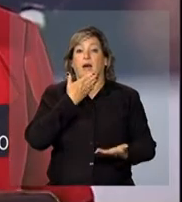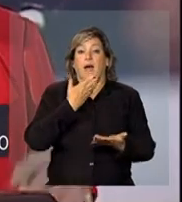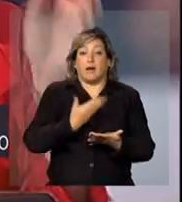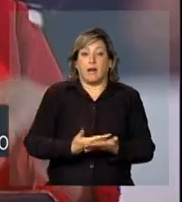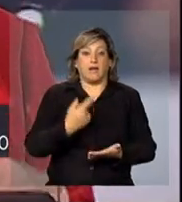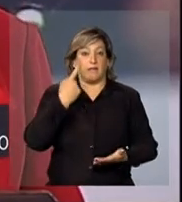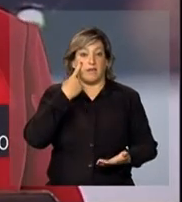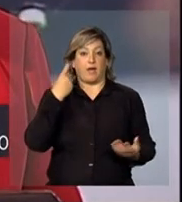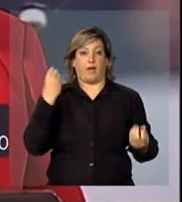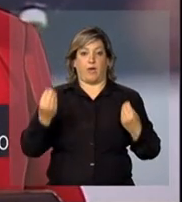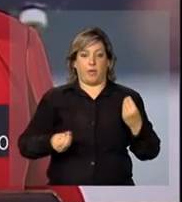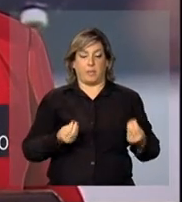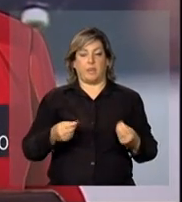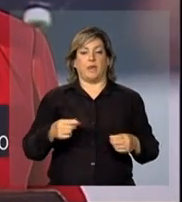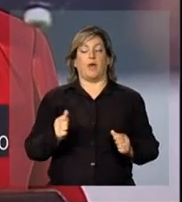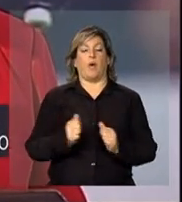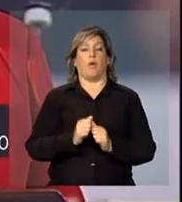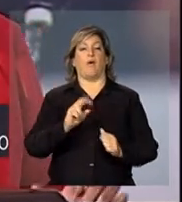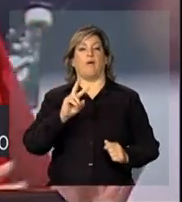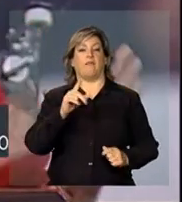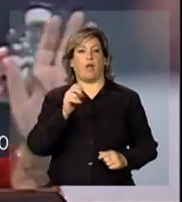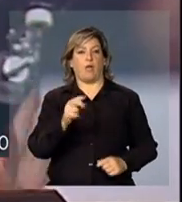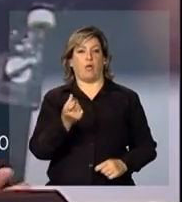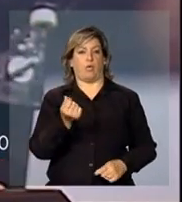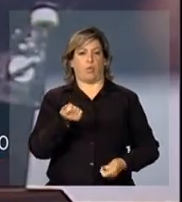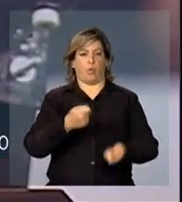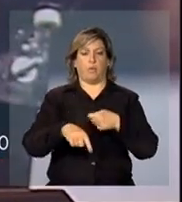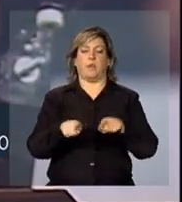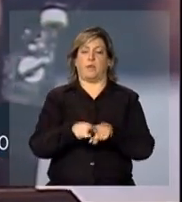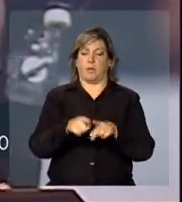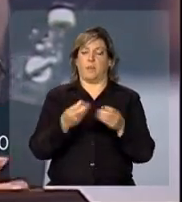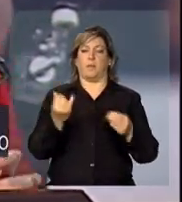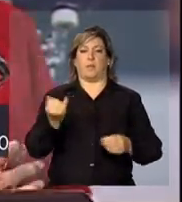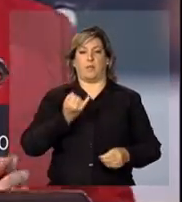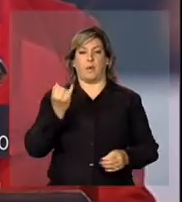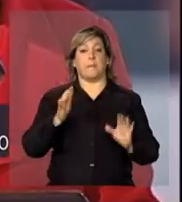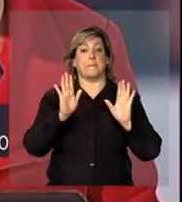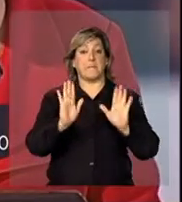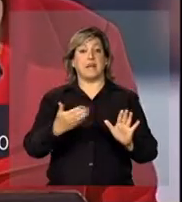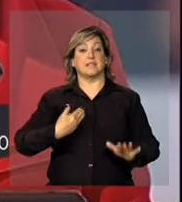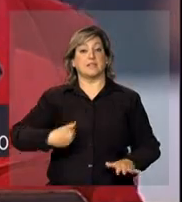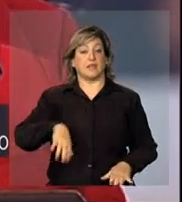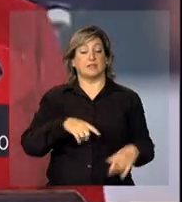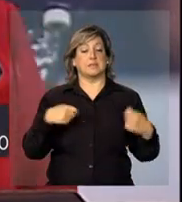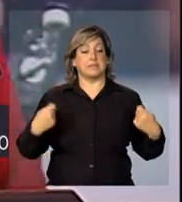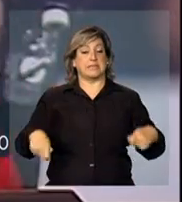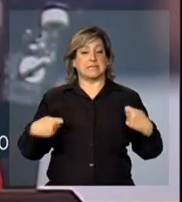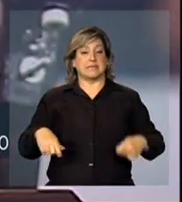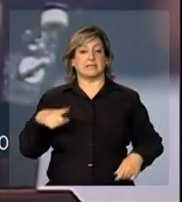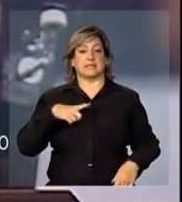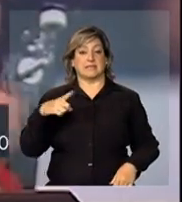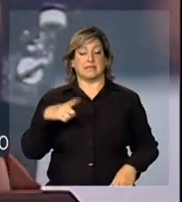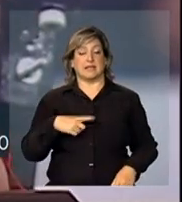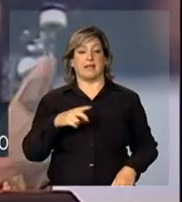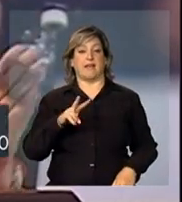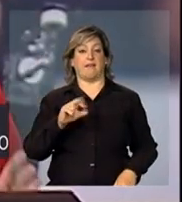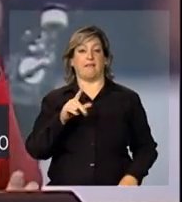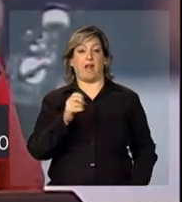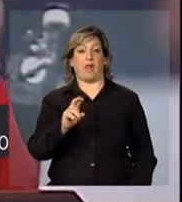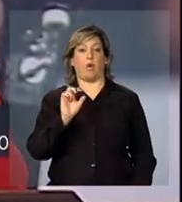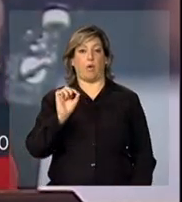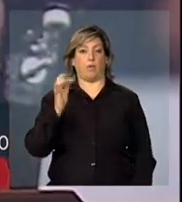econômicos que são muito importantes também mas nós temos de ter um valor